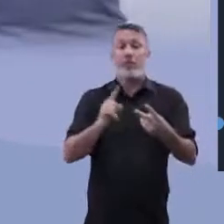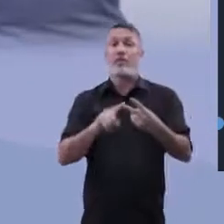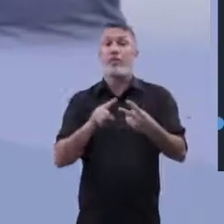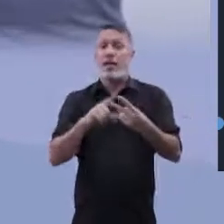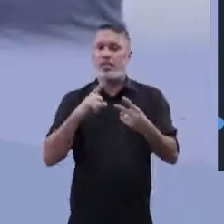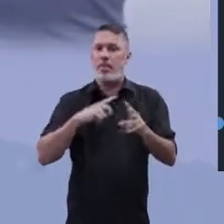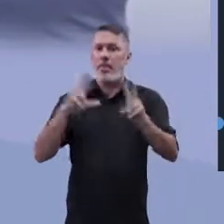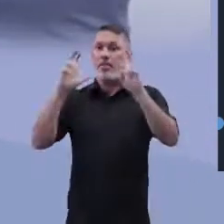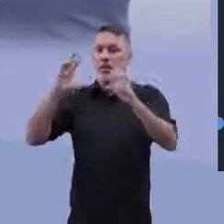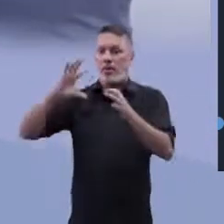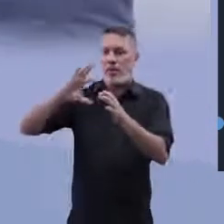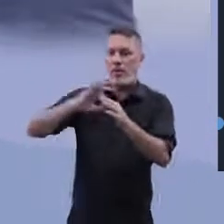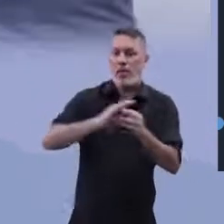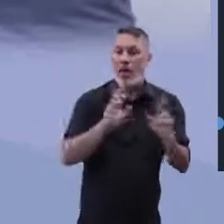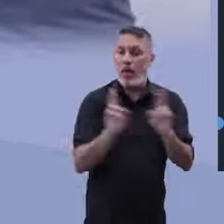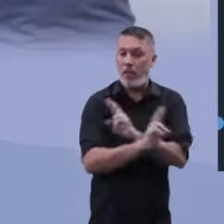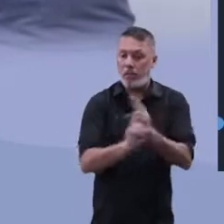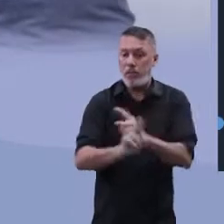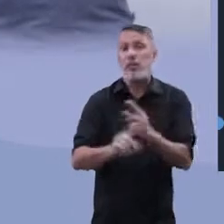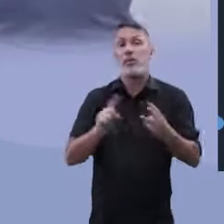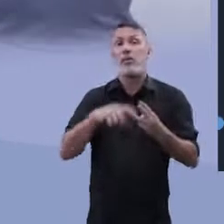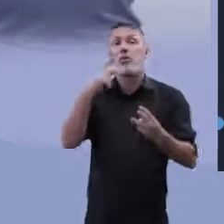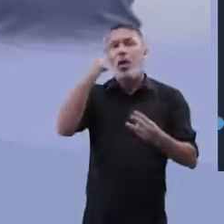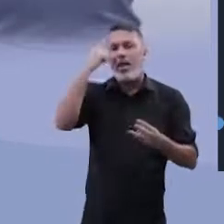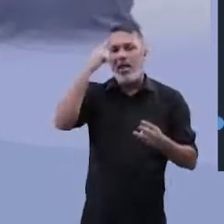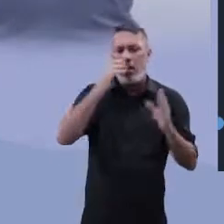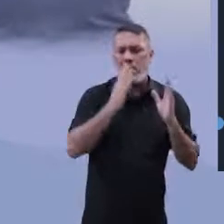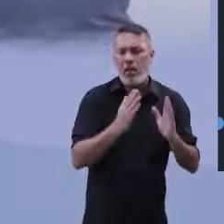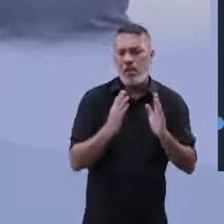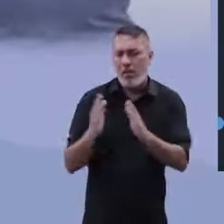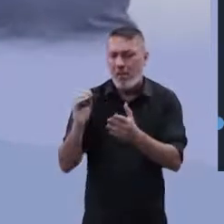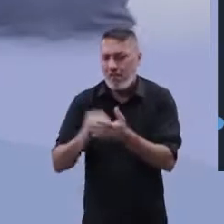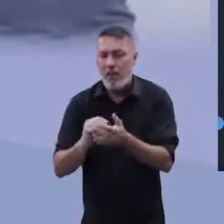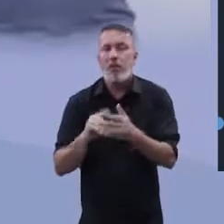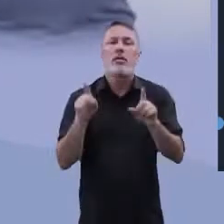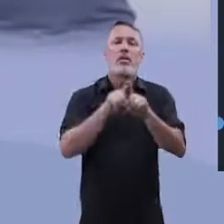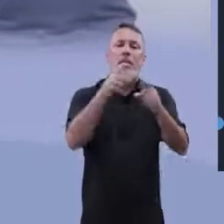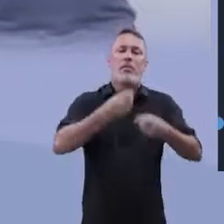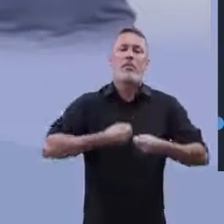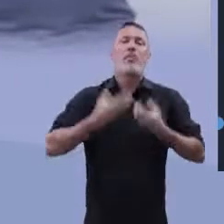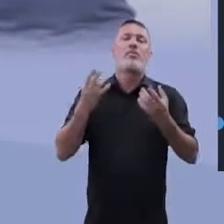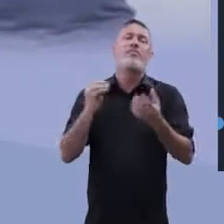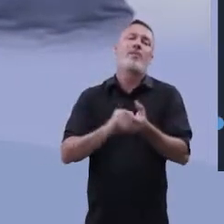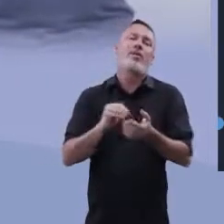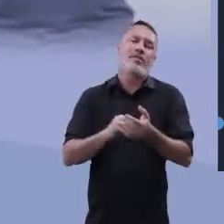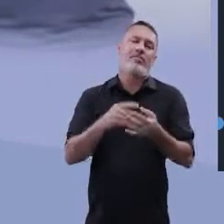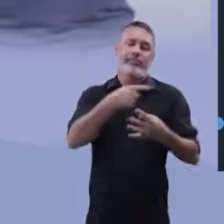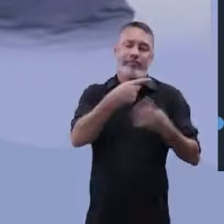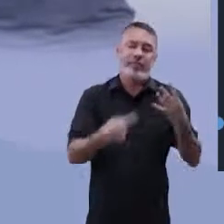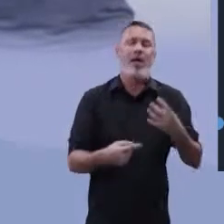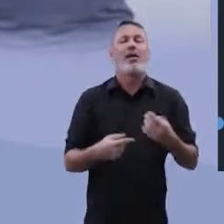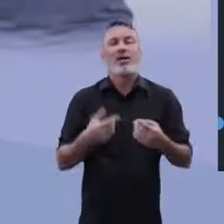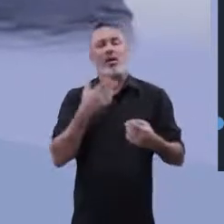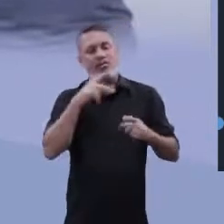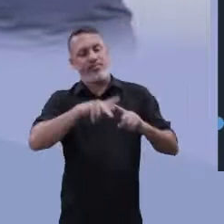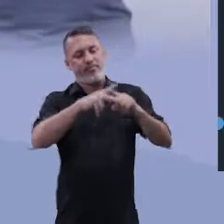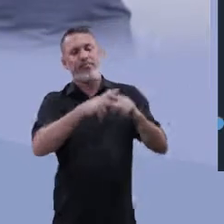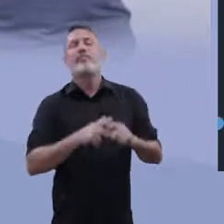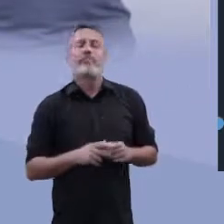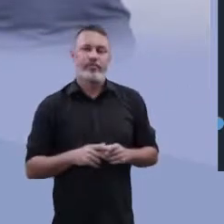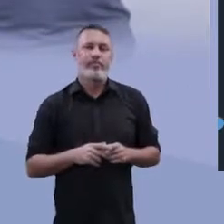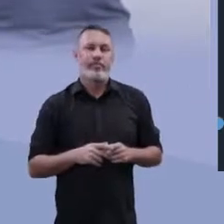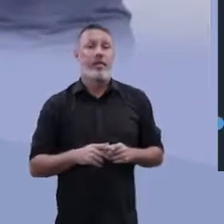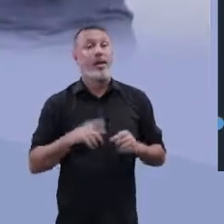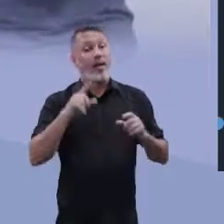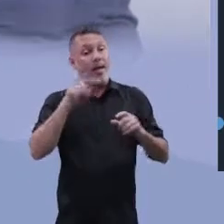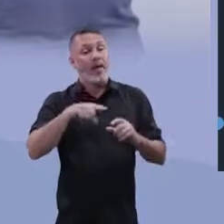relacionar a informação ao tema, organizar as suas ideias e interpretar. Tudo isso, meu querido, começa simplesmente